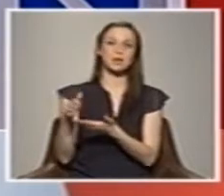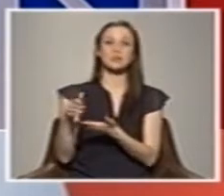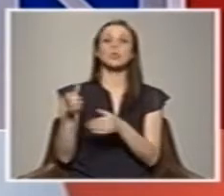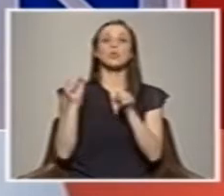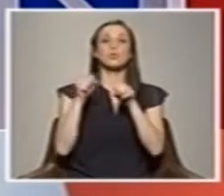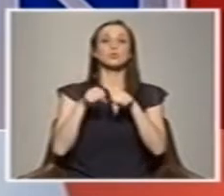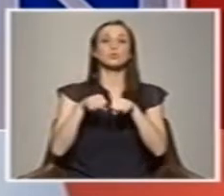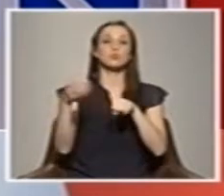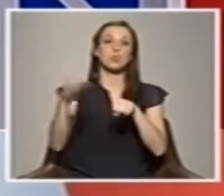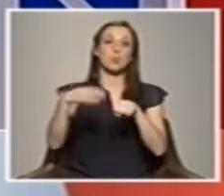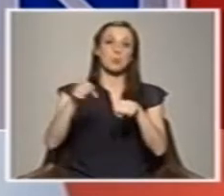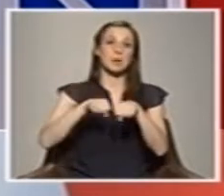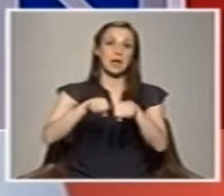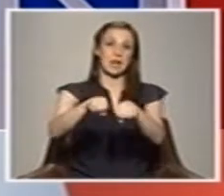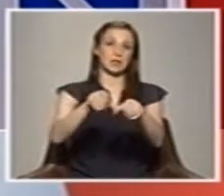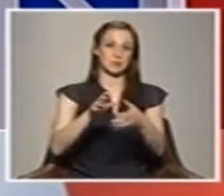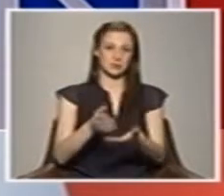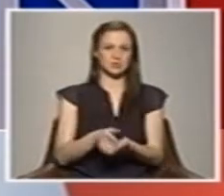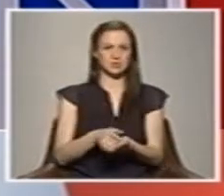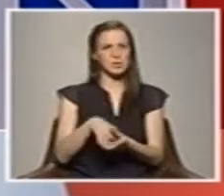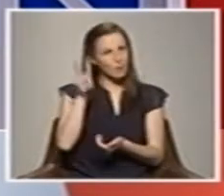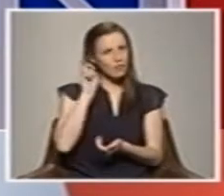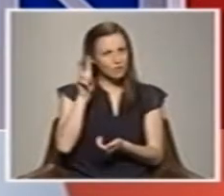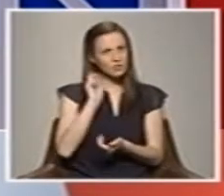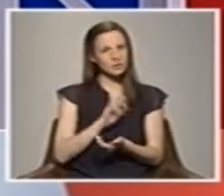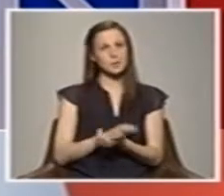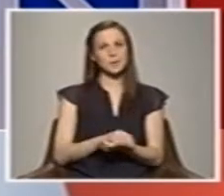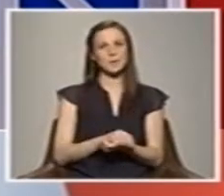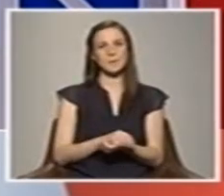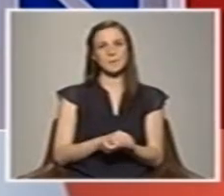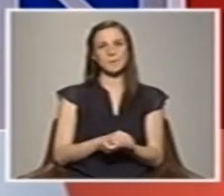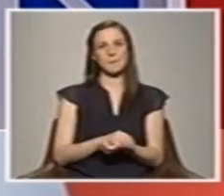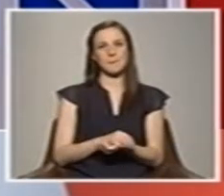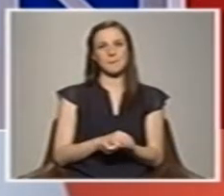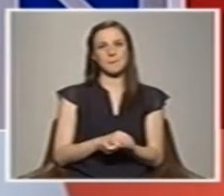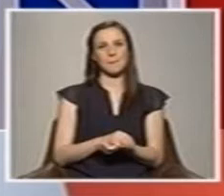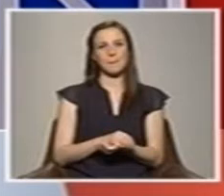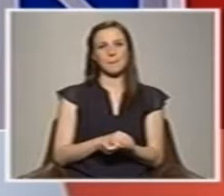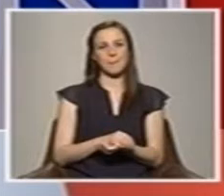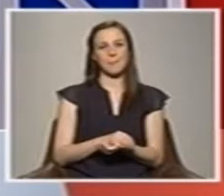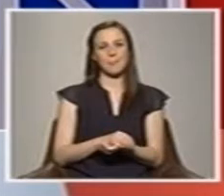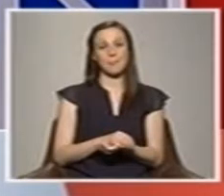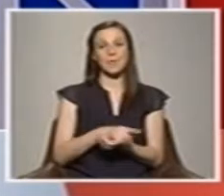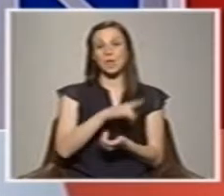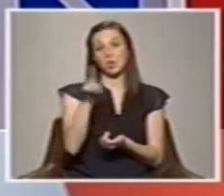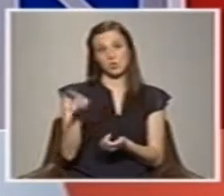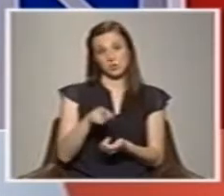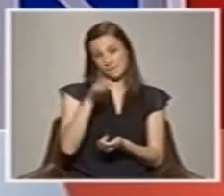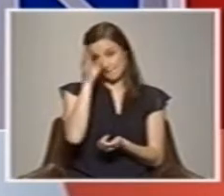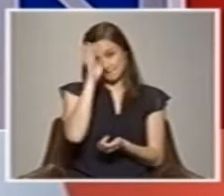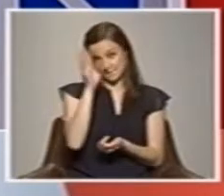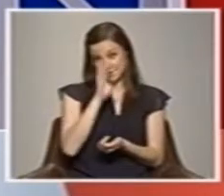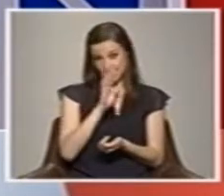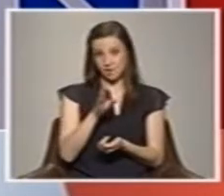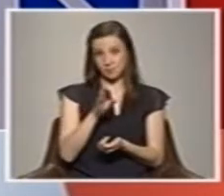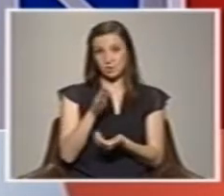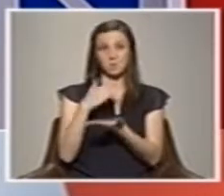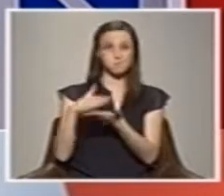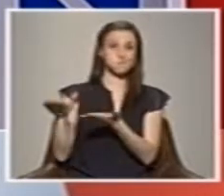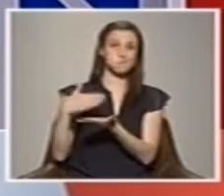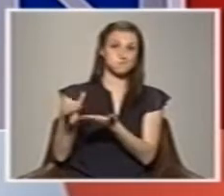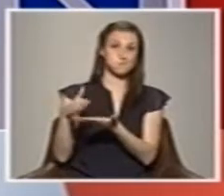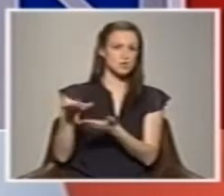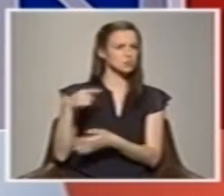superfícies. Estamos a ouvi-la. Sim, é assim, isso, nós sabemos, todos sabemos que é um desperdício